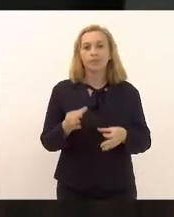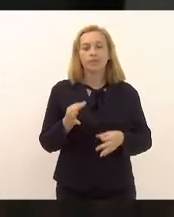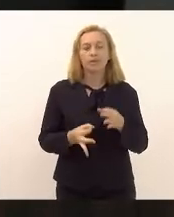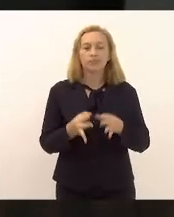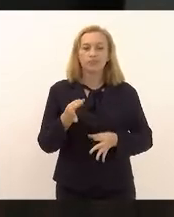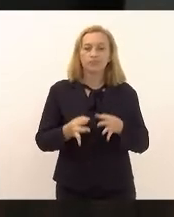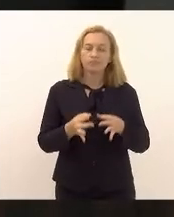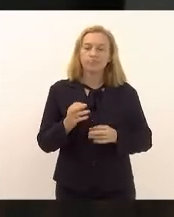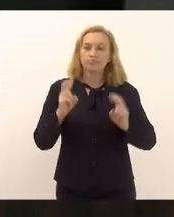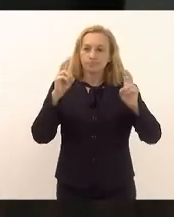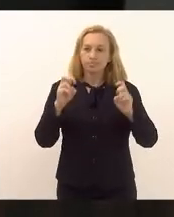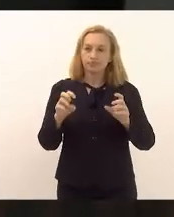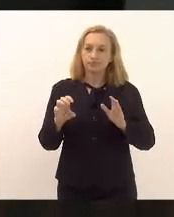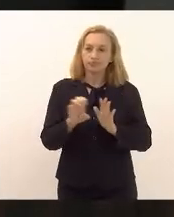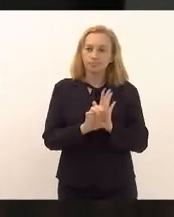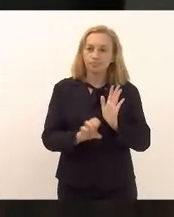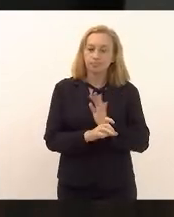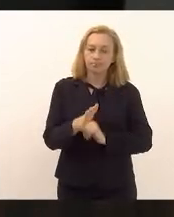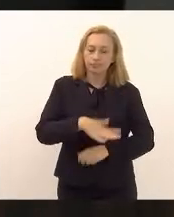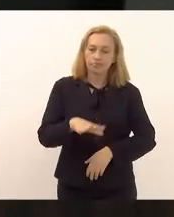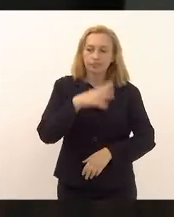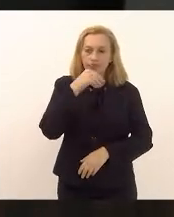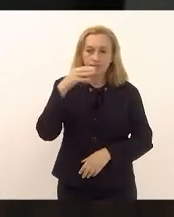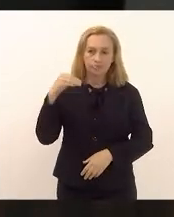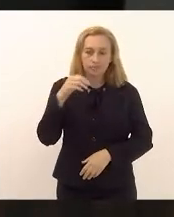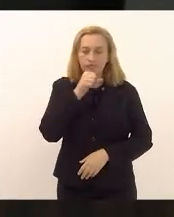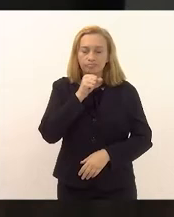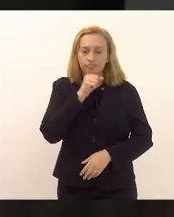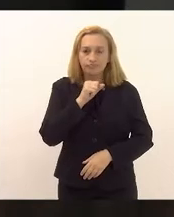Constituição e Justiça, de Assunto da Criança e do Adolescente e do Idoso, de